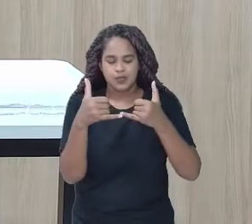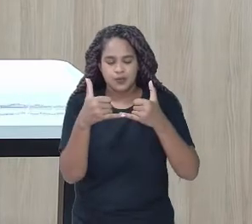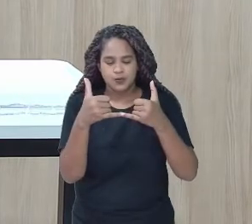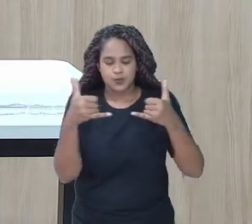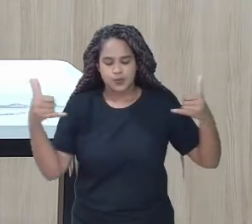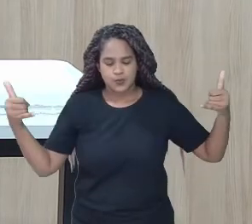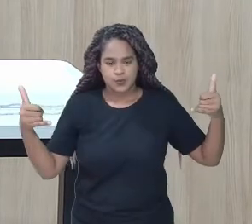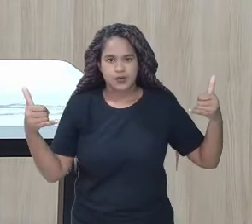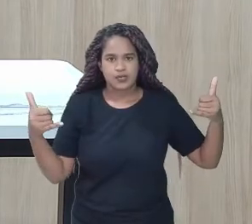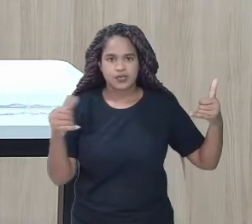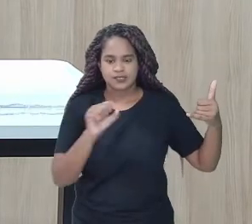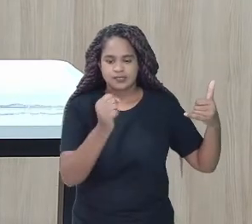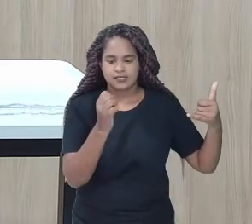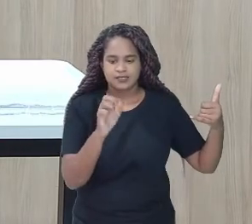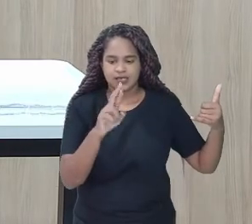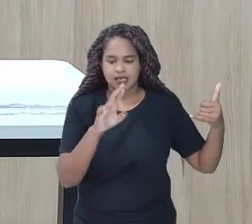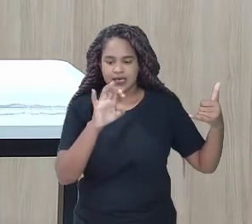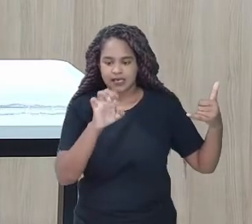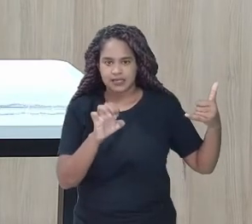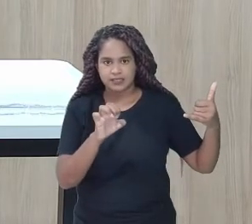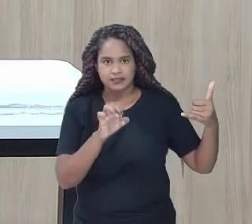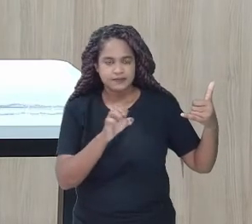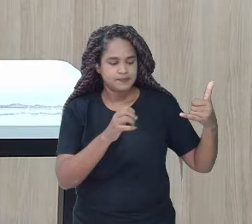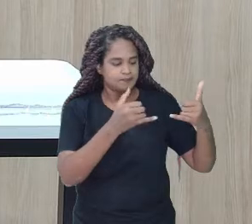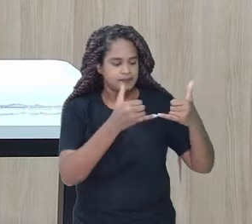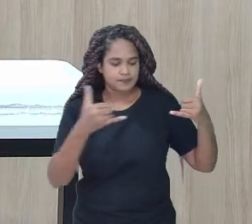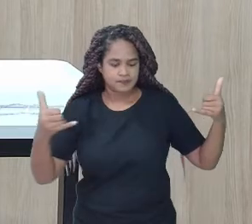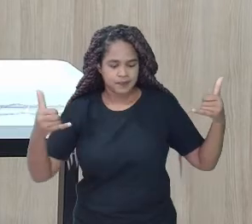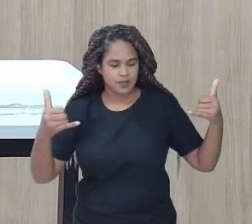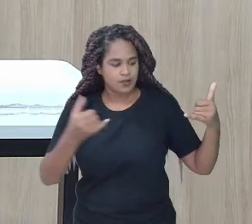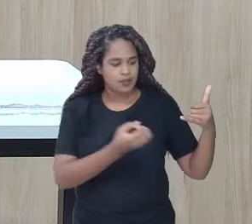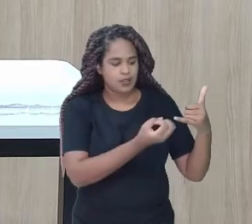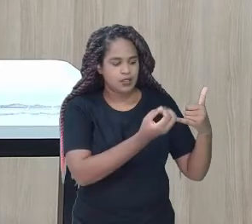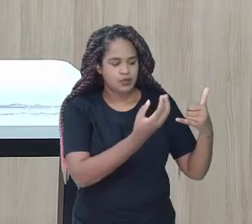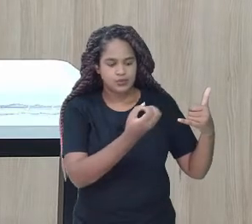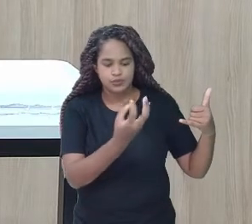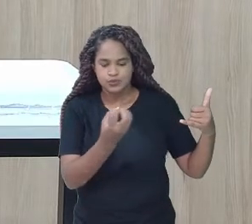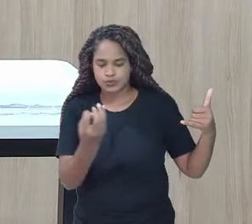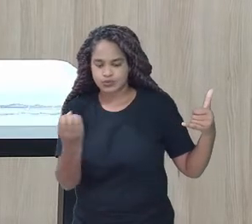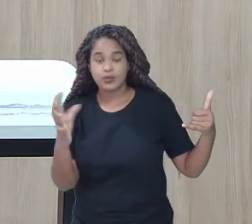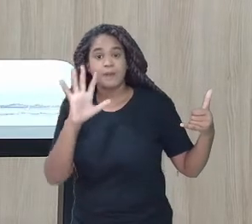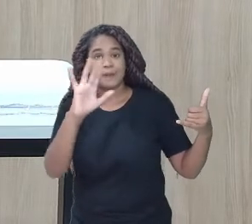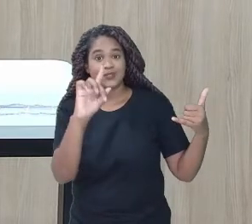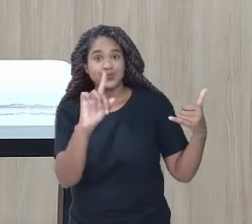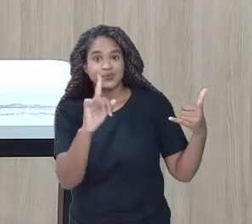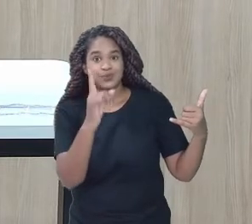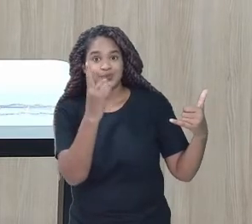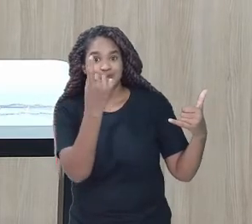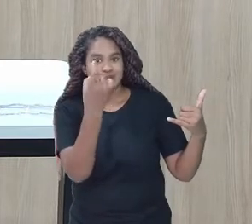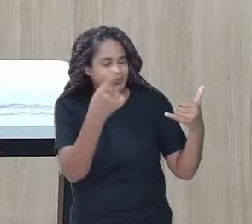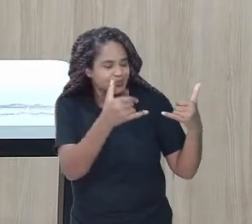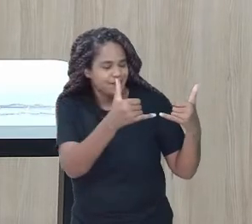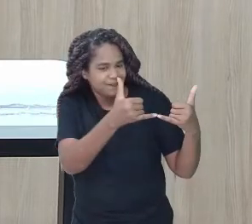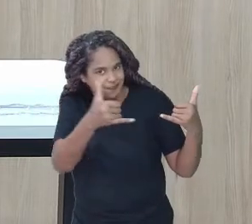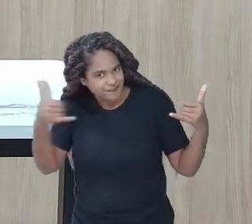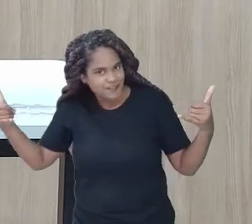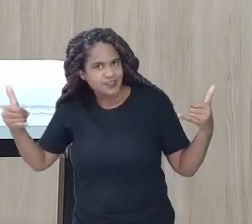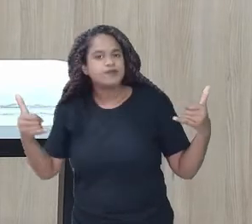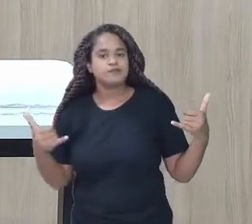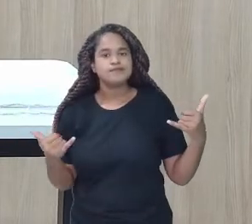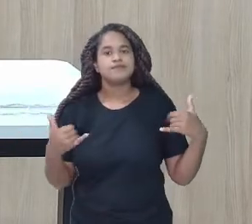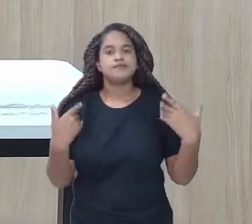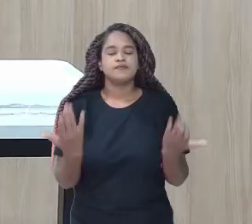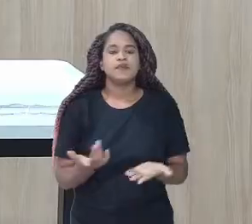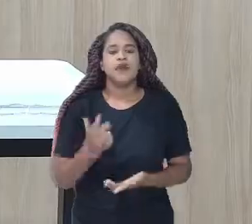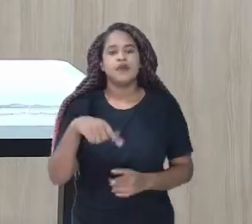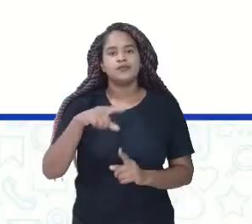em série. E aí, eles estão interligados por um mesmo fio. Então, quando essas cargas,